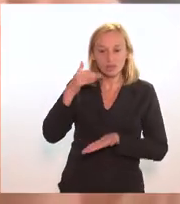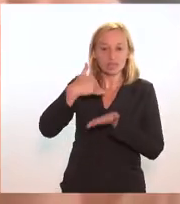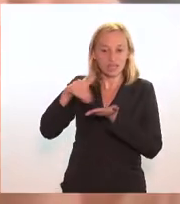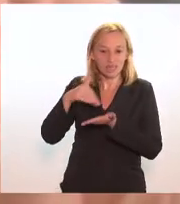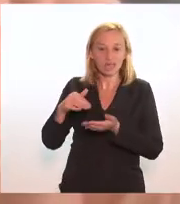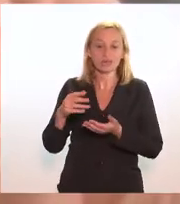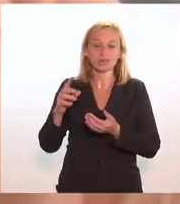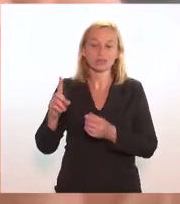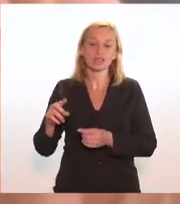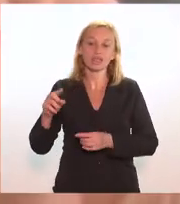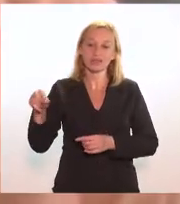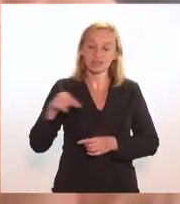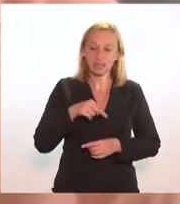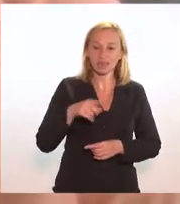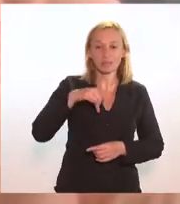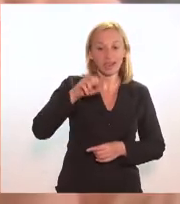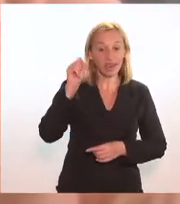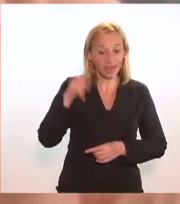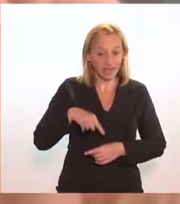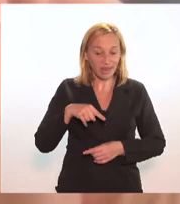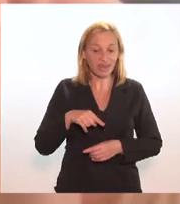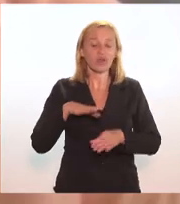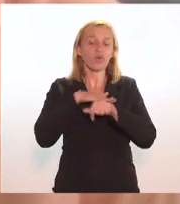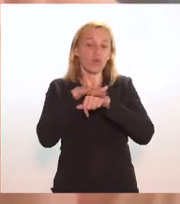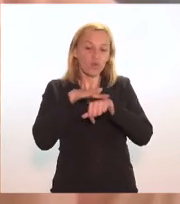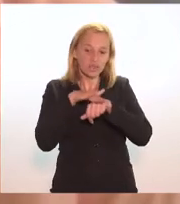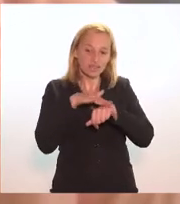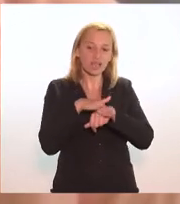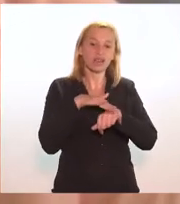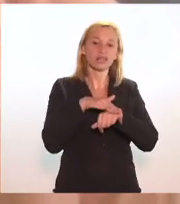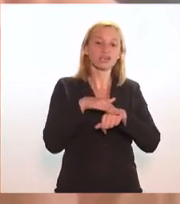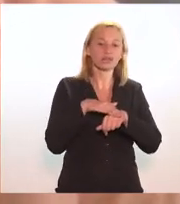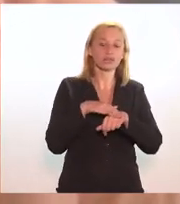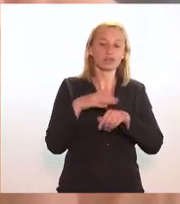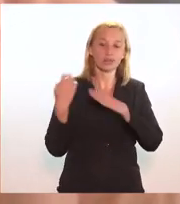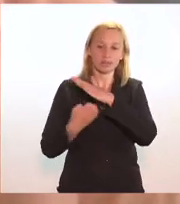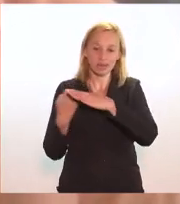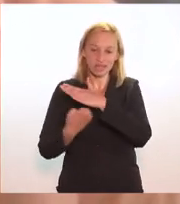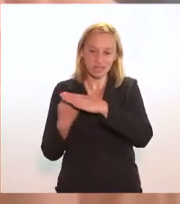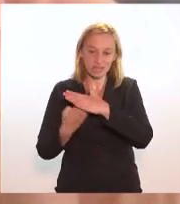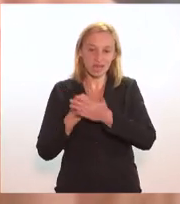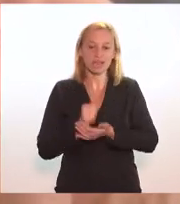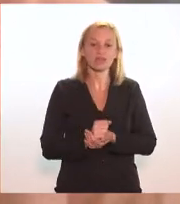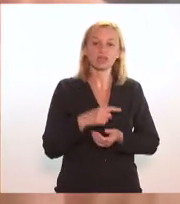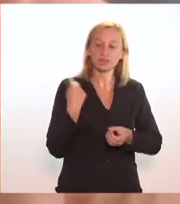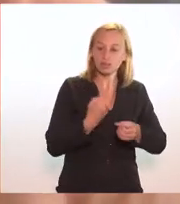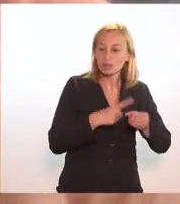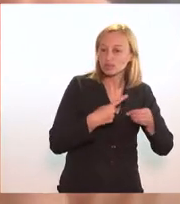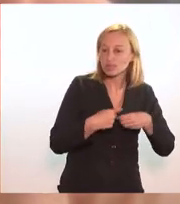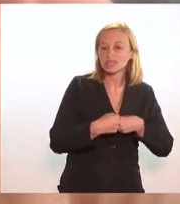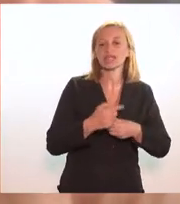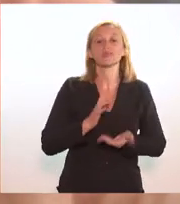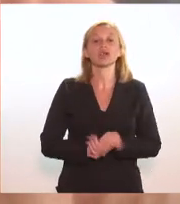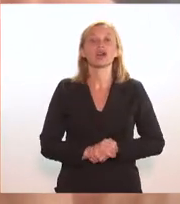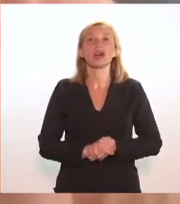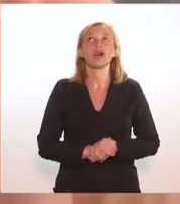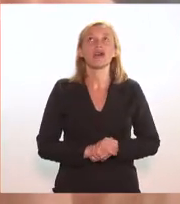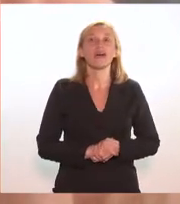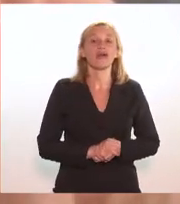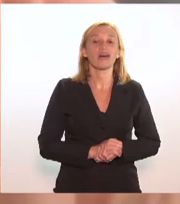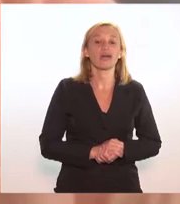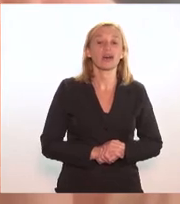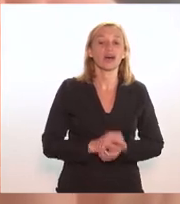por ter vindo aqui em Macaé, conversado com o empresariado aqui do nosso município, com